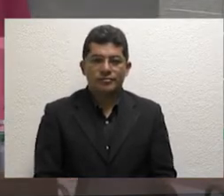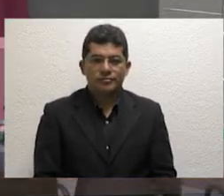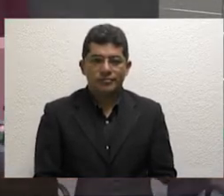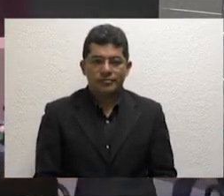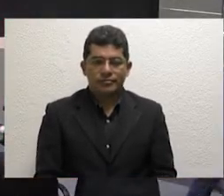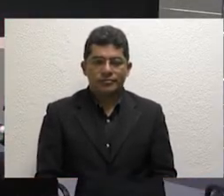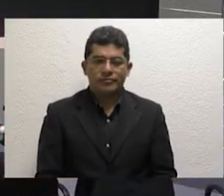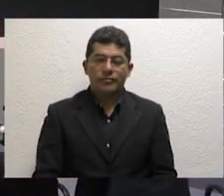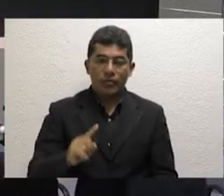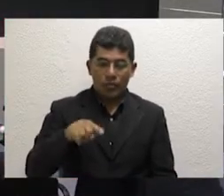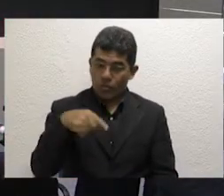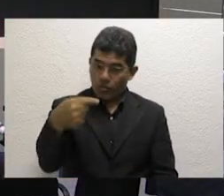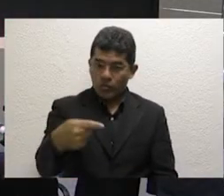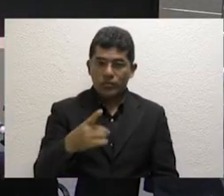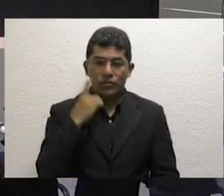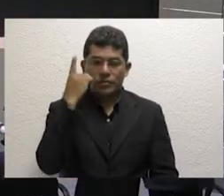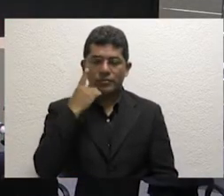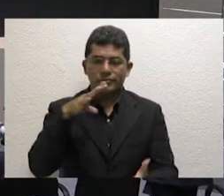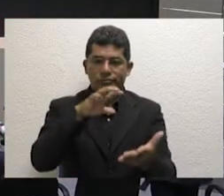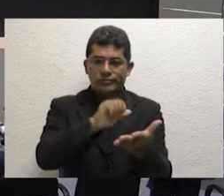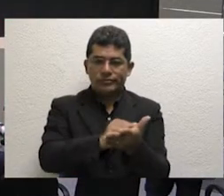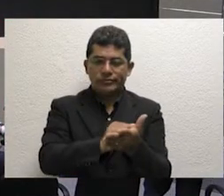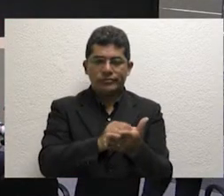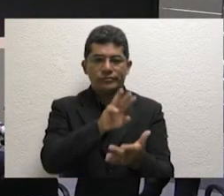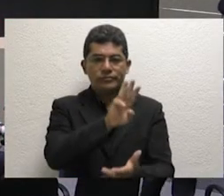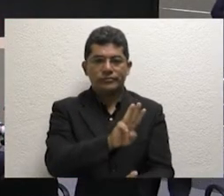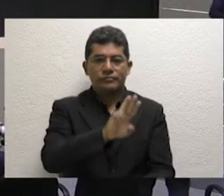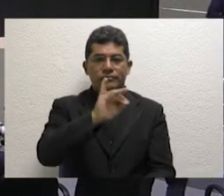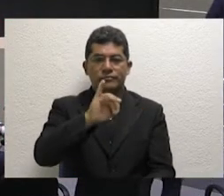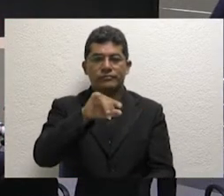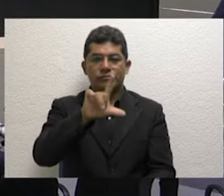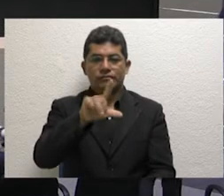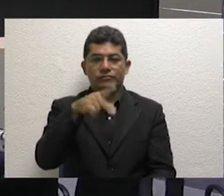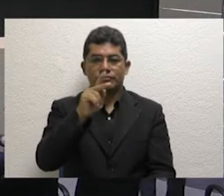Próximo orador, deputado Wilker Barreto.